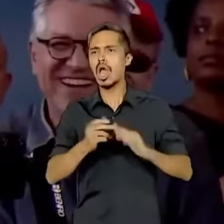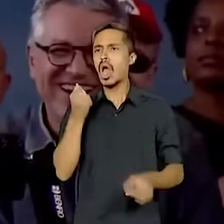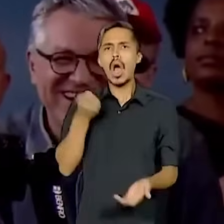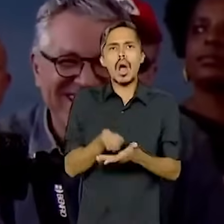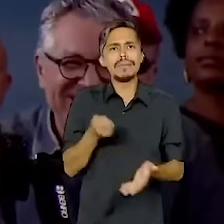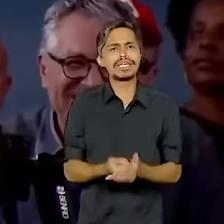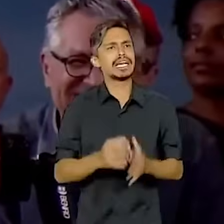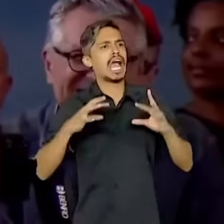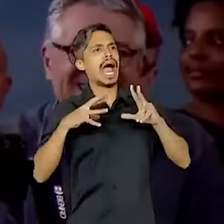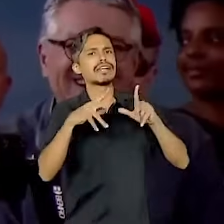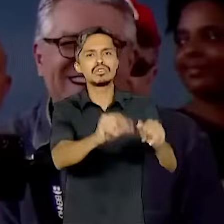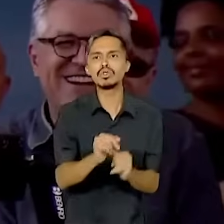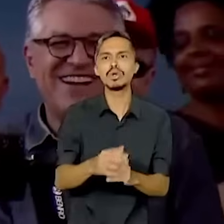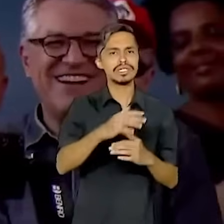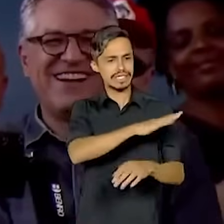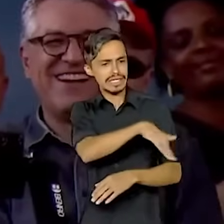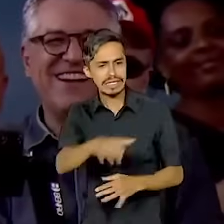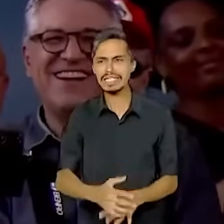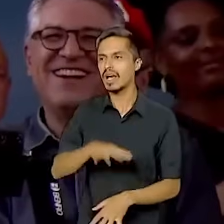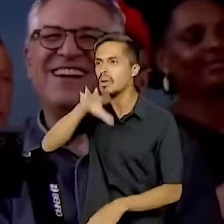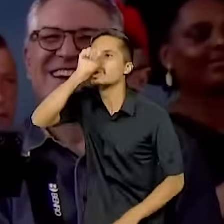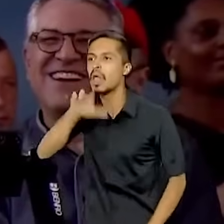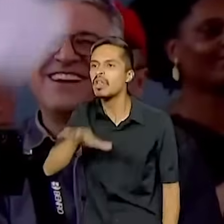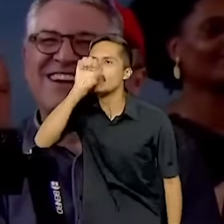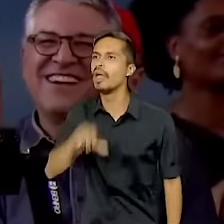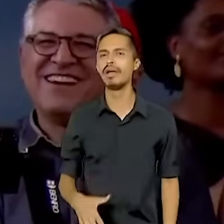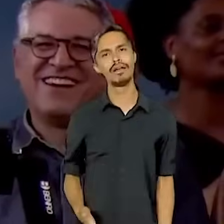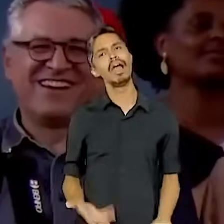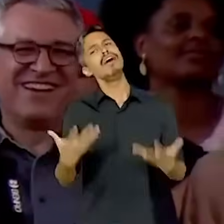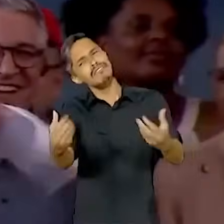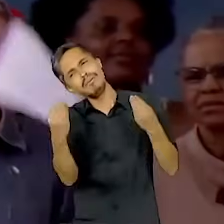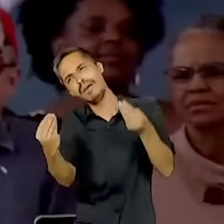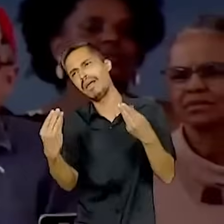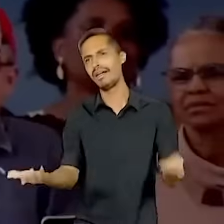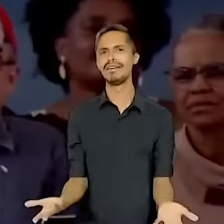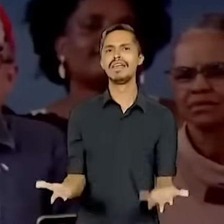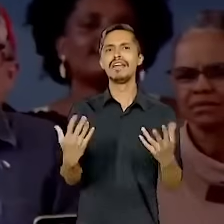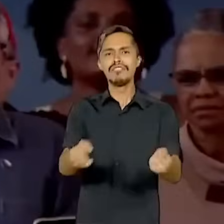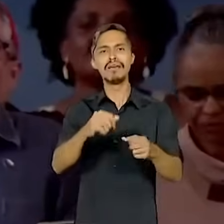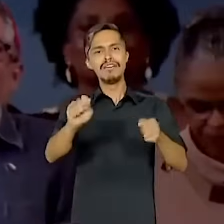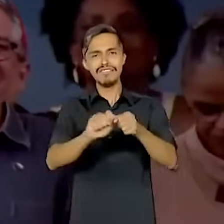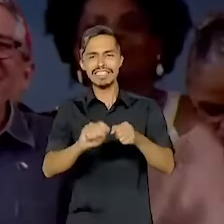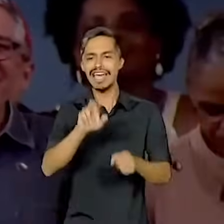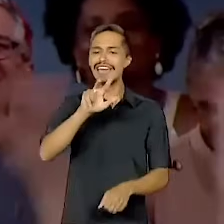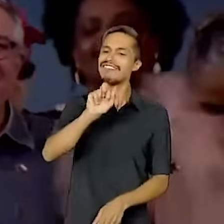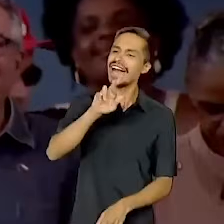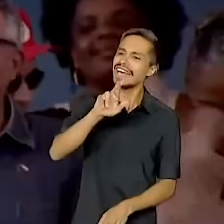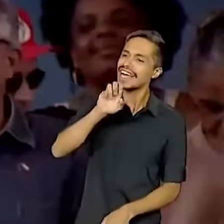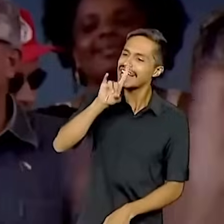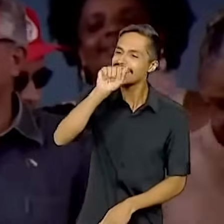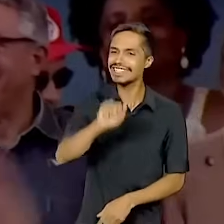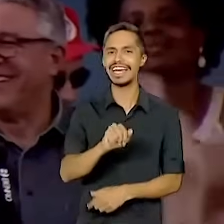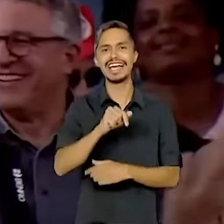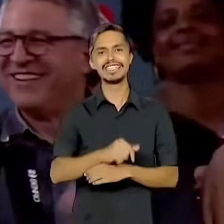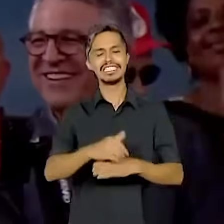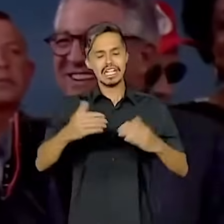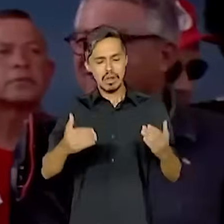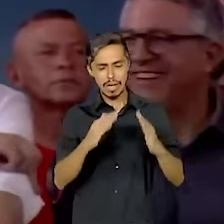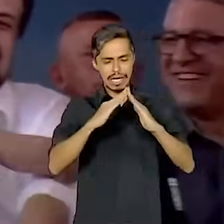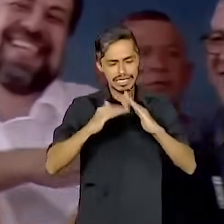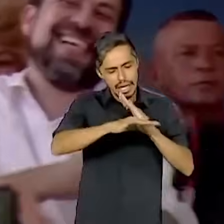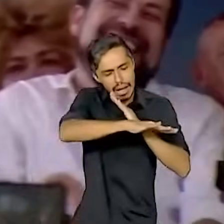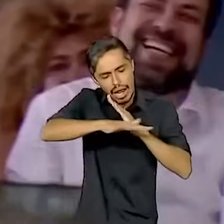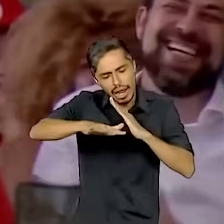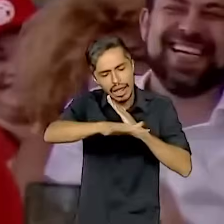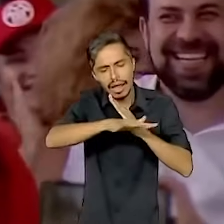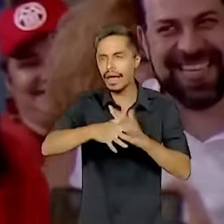obrigado as crianças todas a ficar cheirando? Vamos fazer uma varanda para respeitar as pessoas. Uma